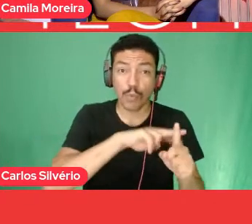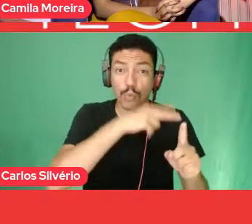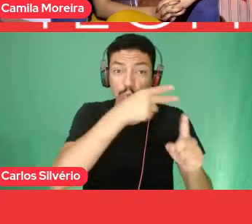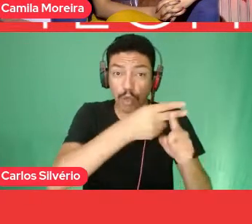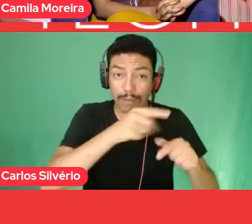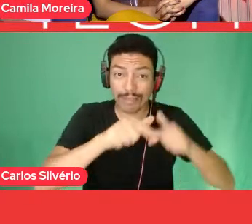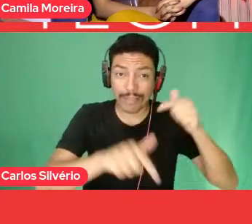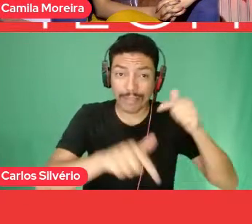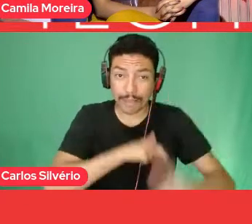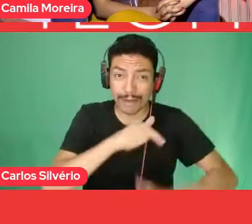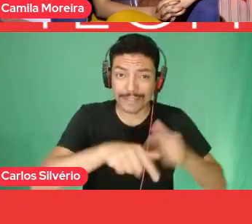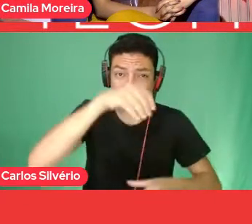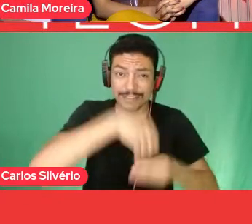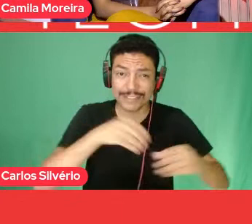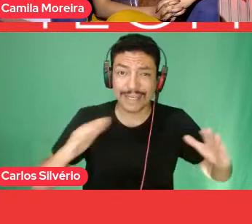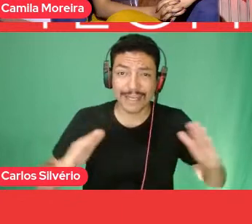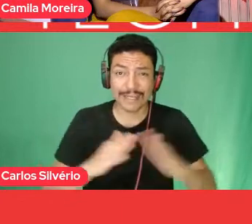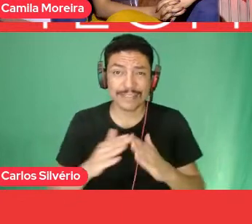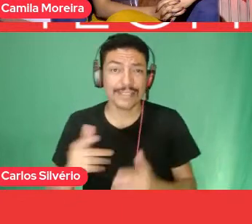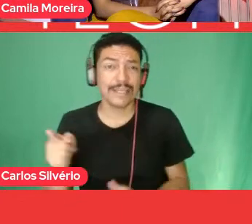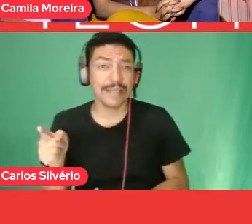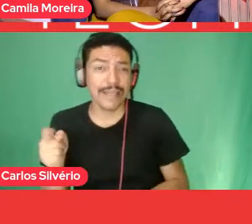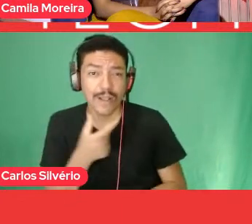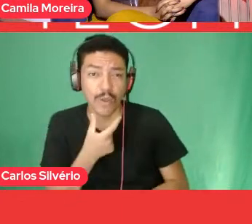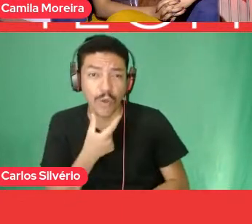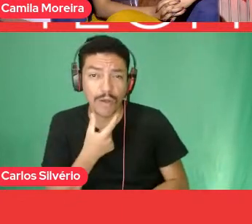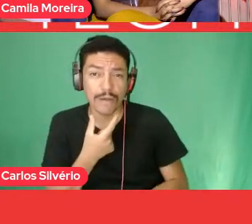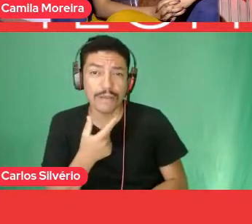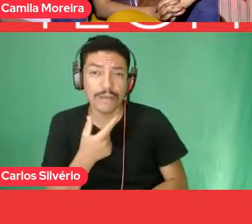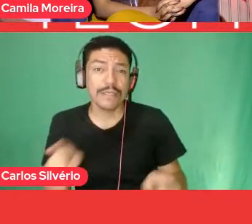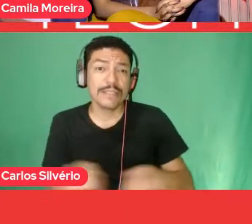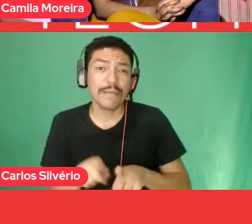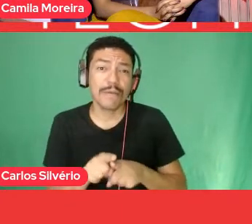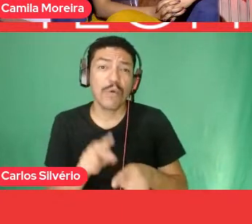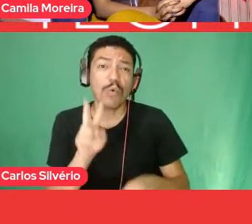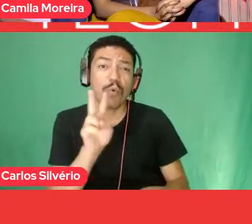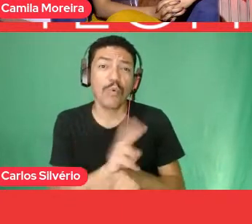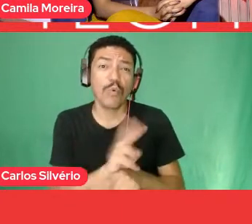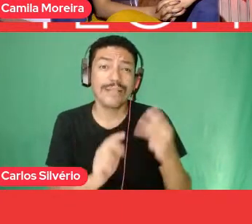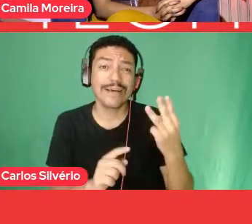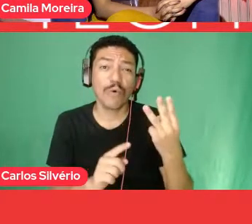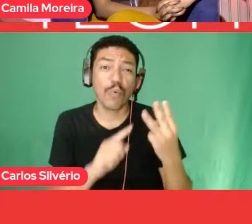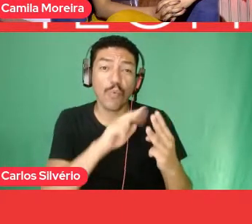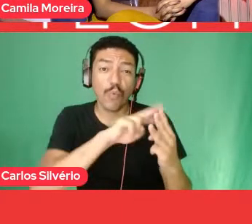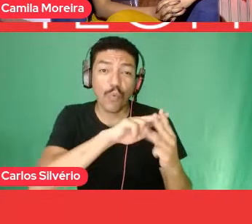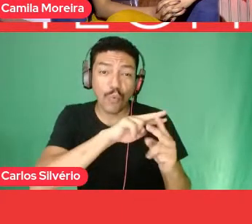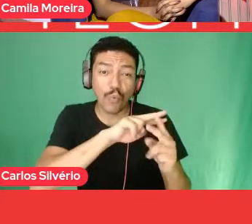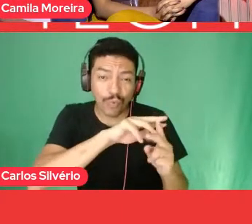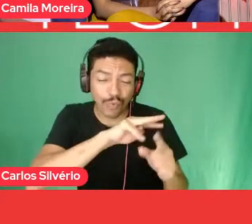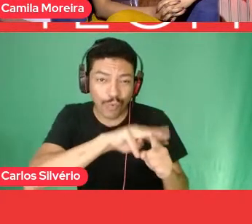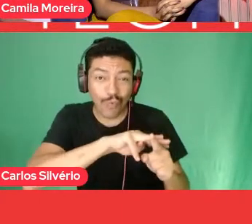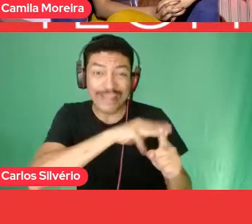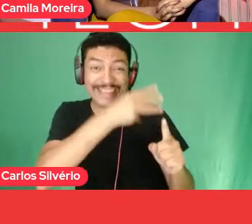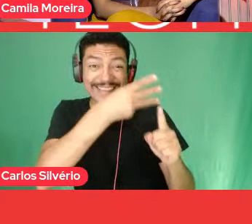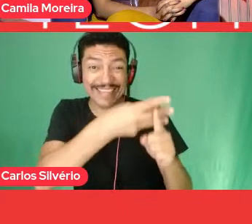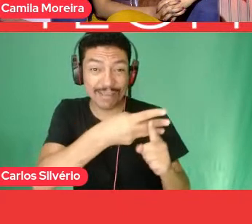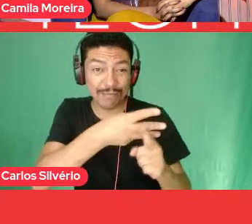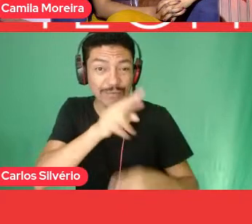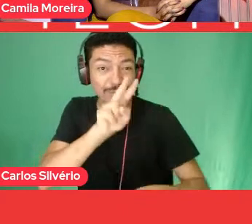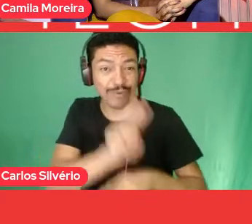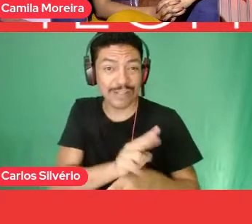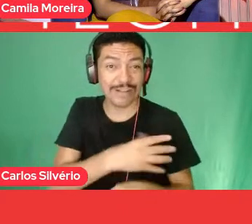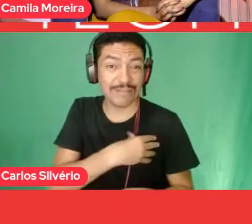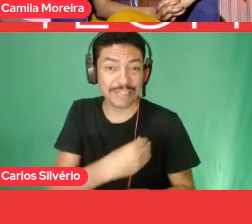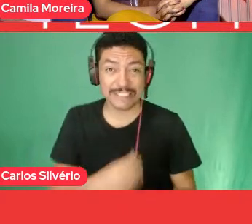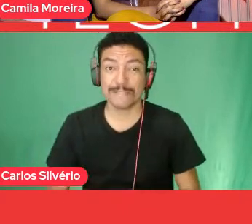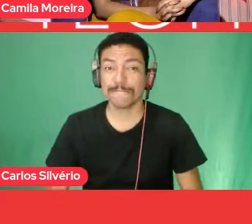trabalho doméstico, e o homem e ainda cuida três vezes mais dos filhos do que os homens, né? Então, aqui na minha casa,